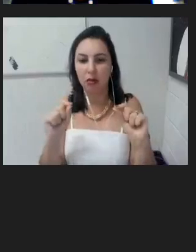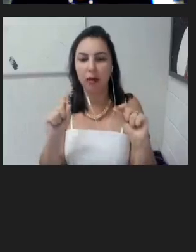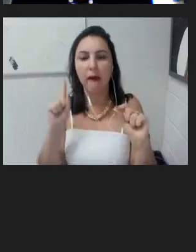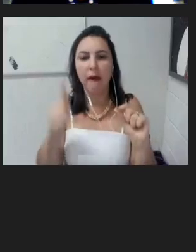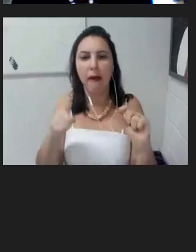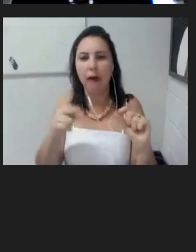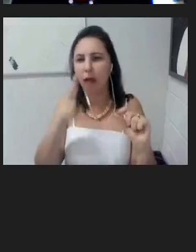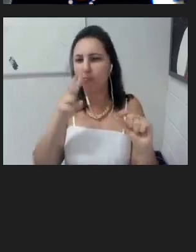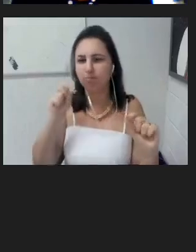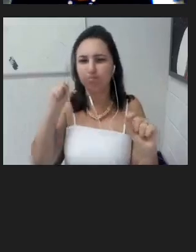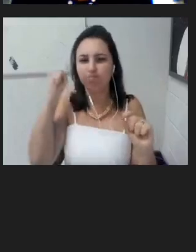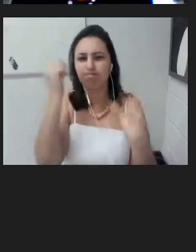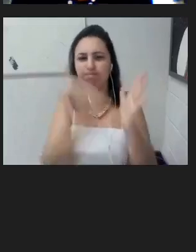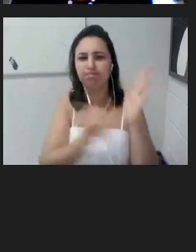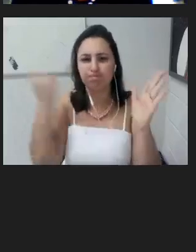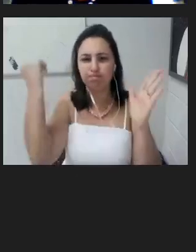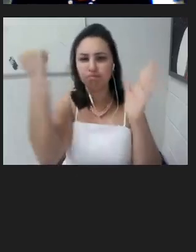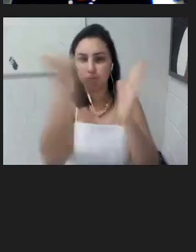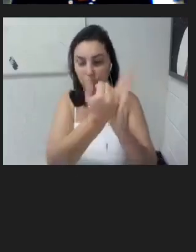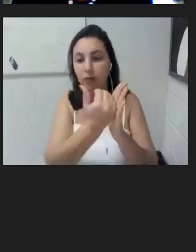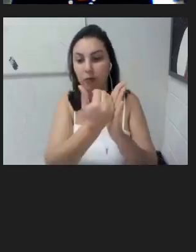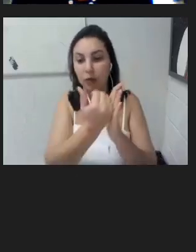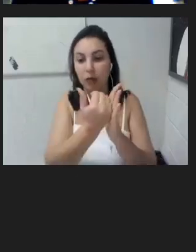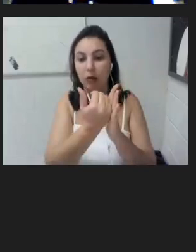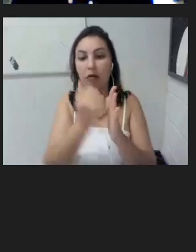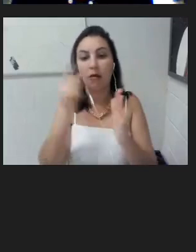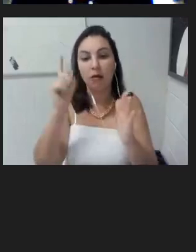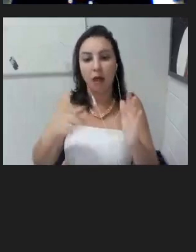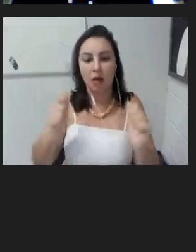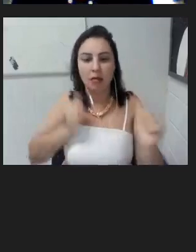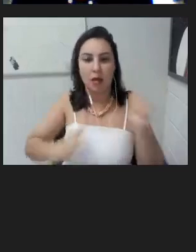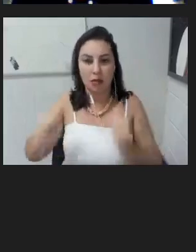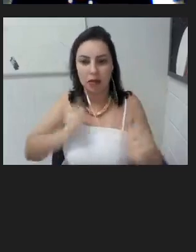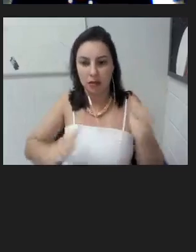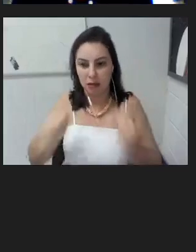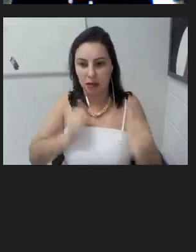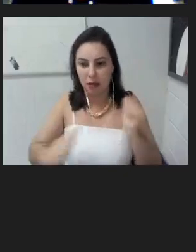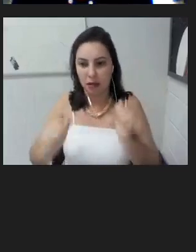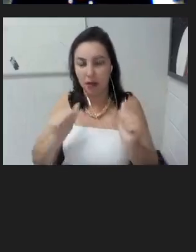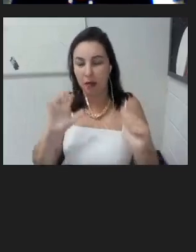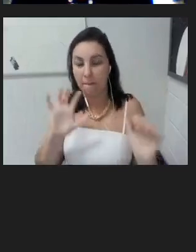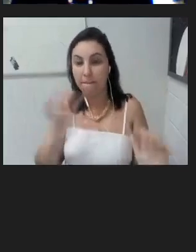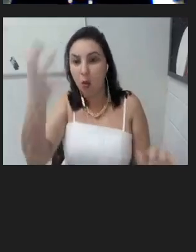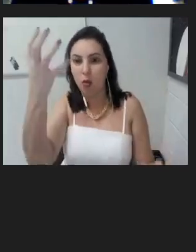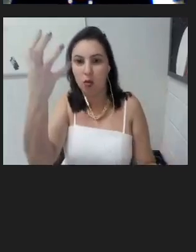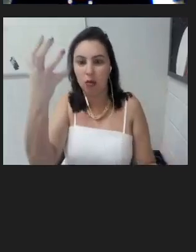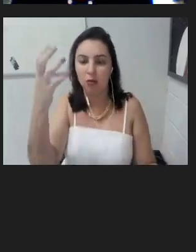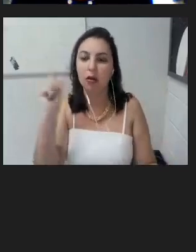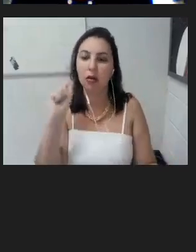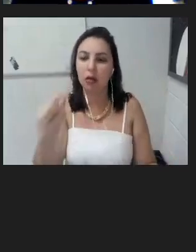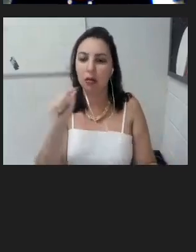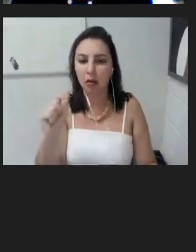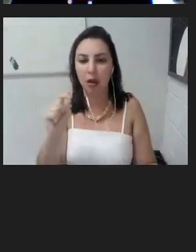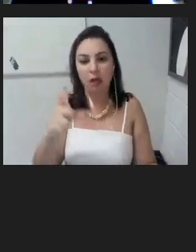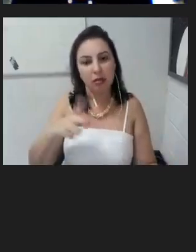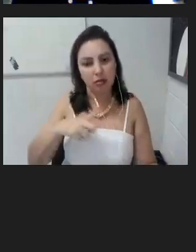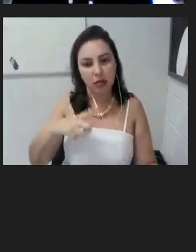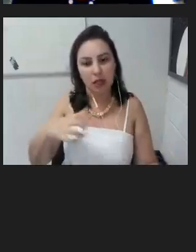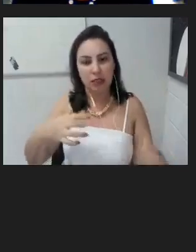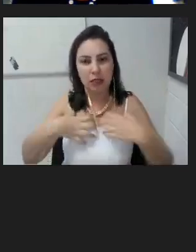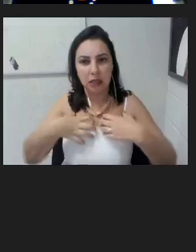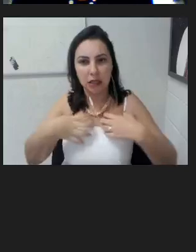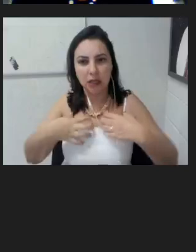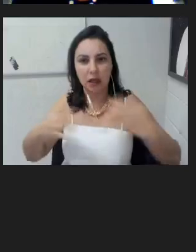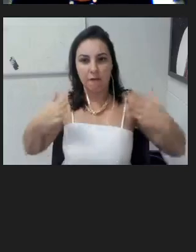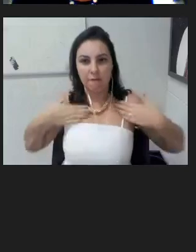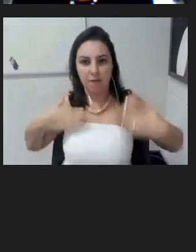intensidade da própria ansiedade. Essa ela aparece de repente e ela tem sensações físicas e